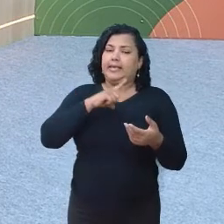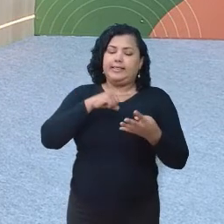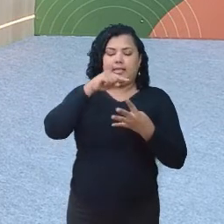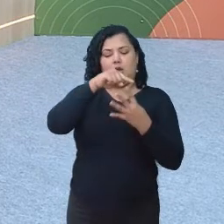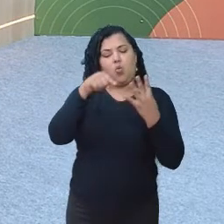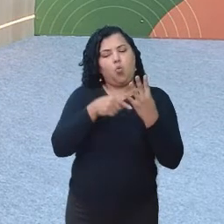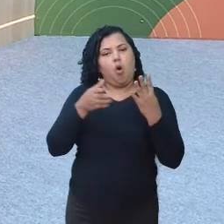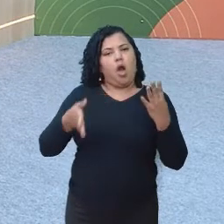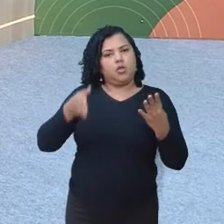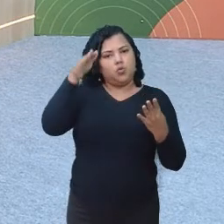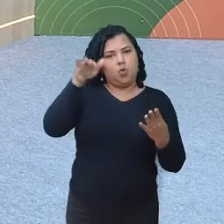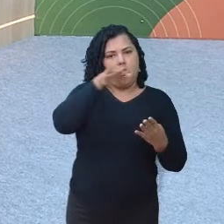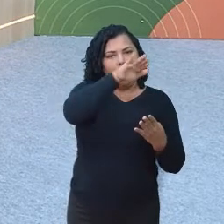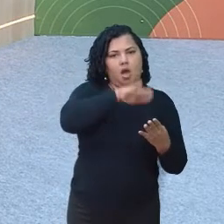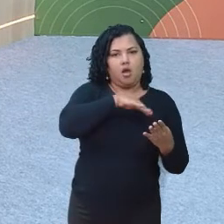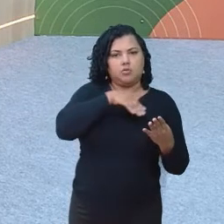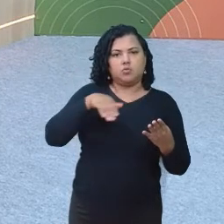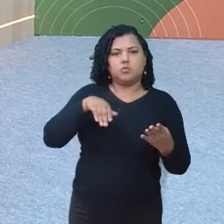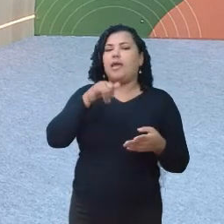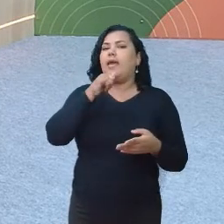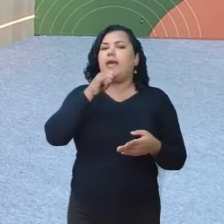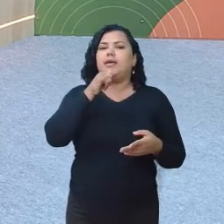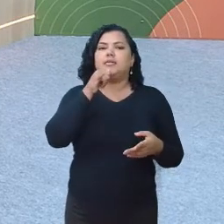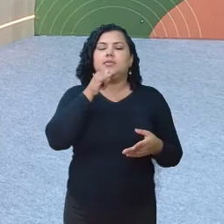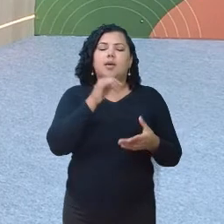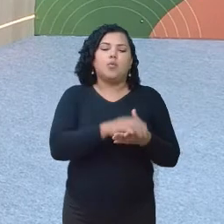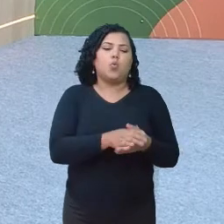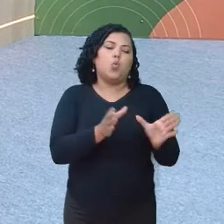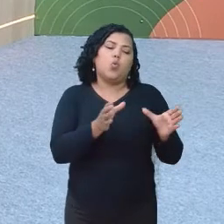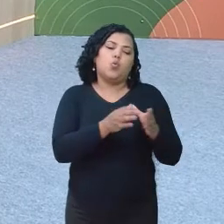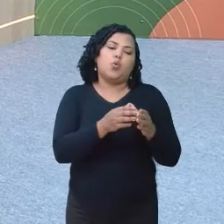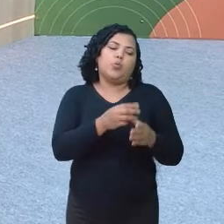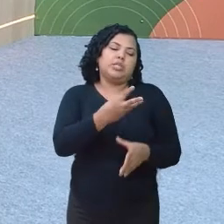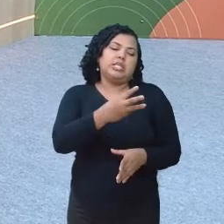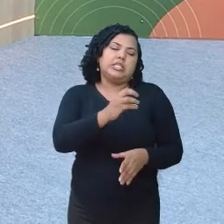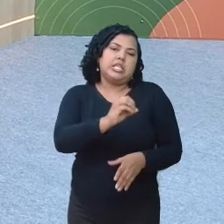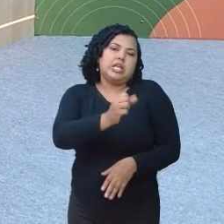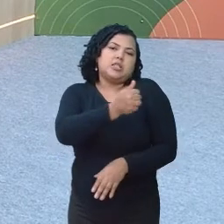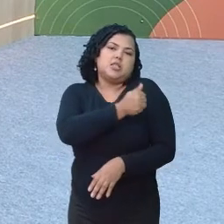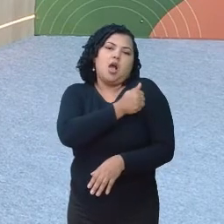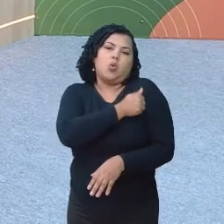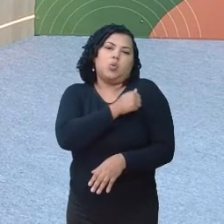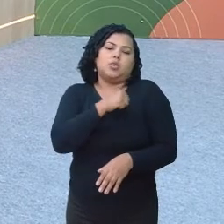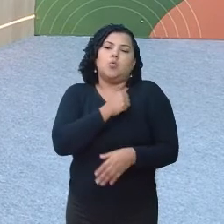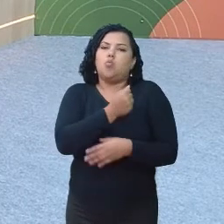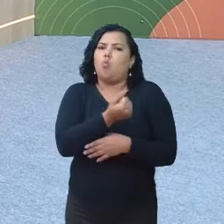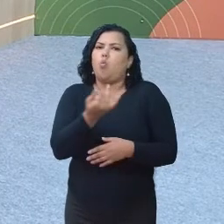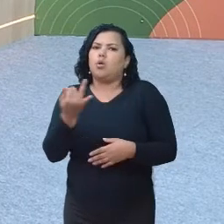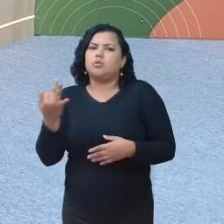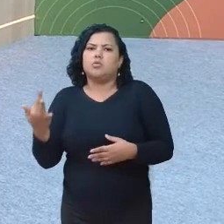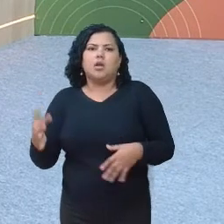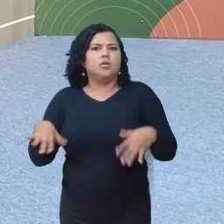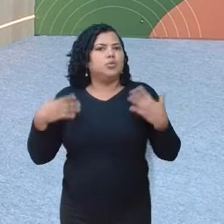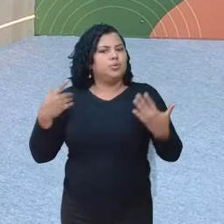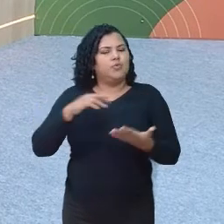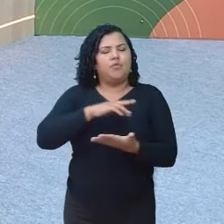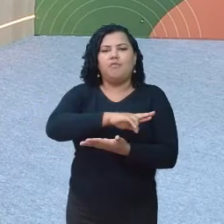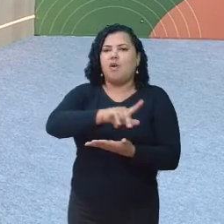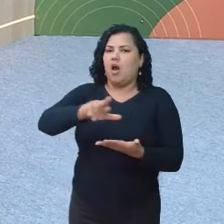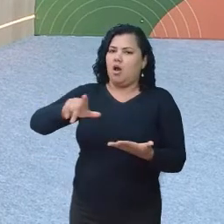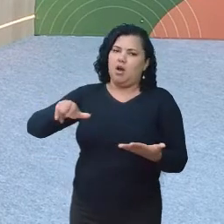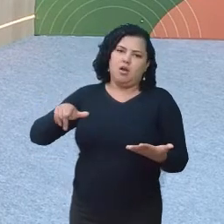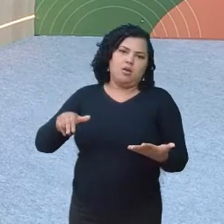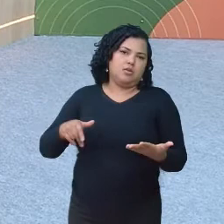com 4 lados, numa turma com 30 alunos, existe a possibilidade de a gente ter uma quantidade muito grande de figuras de 4